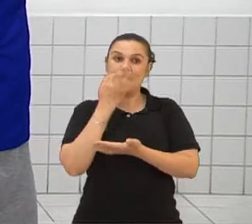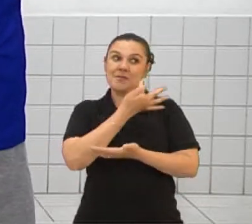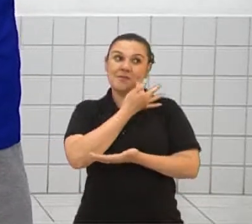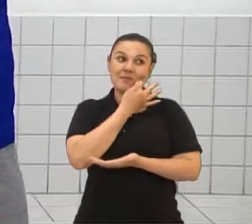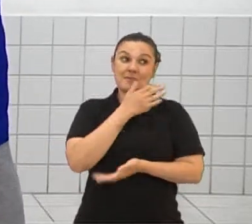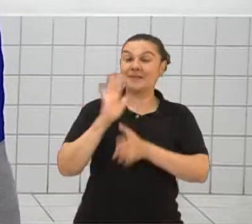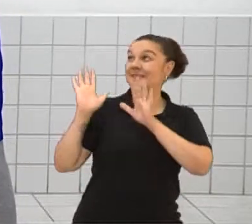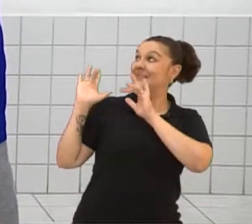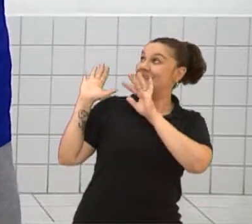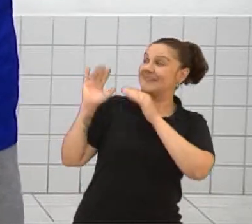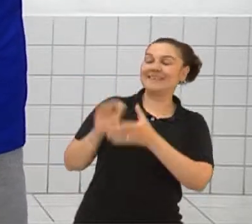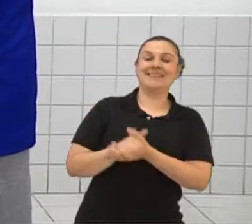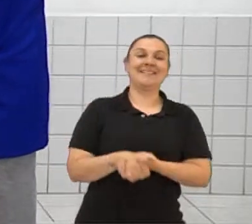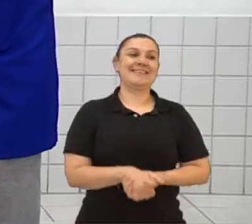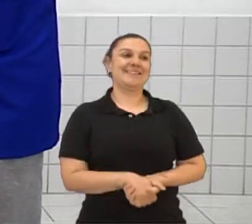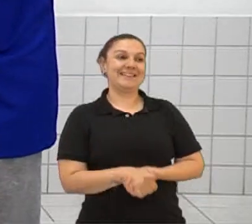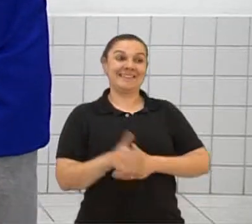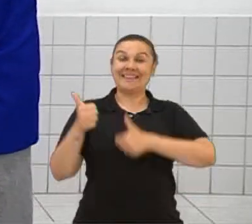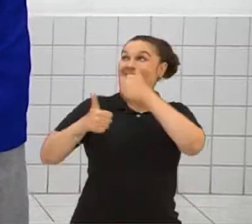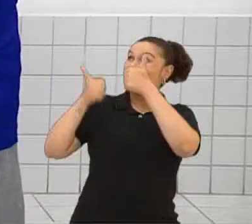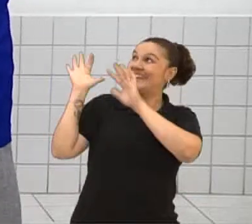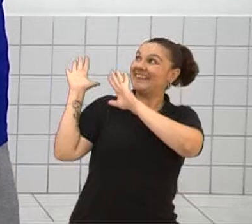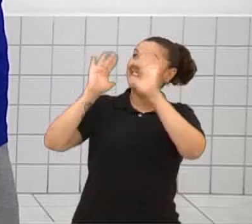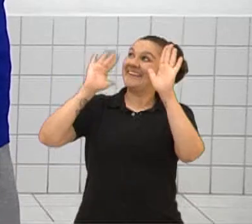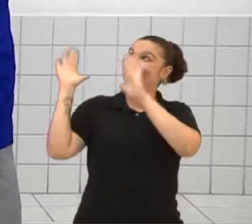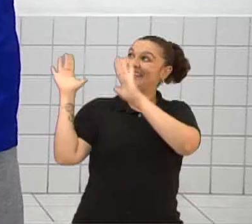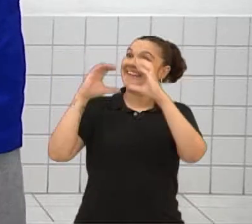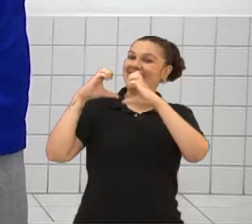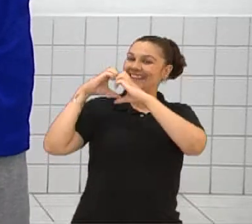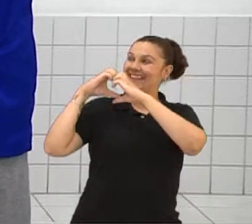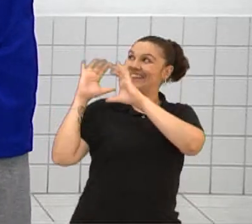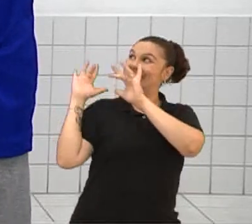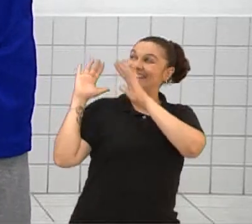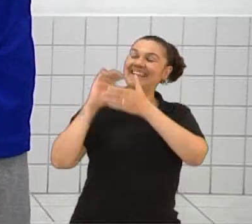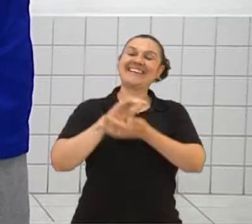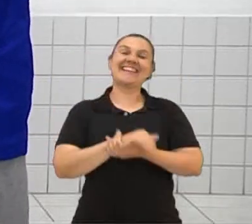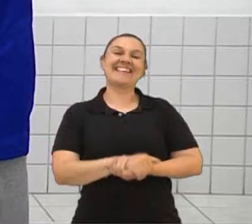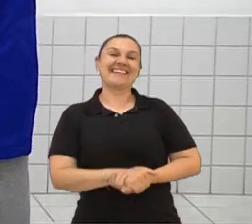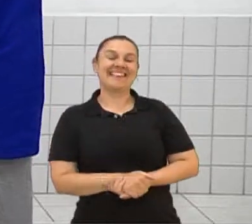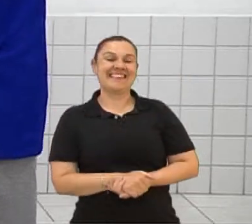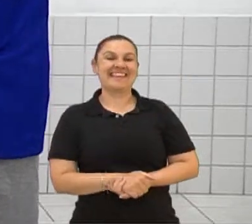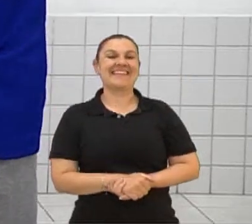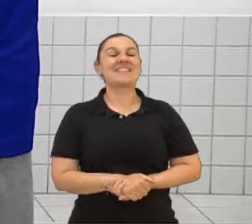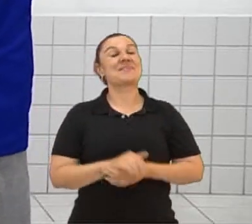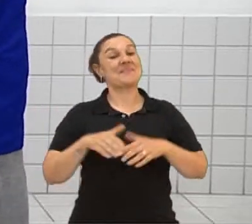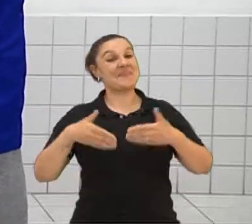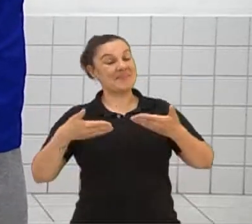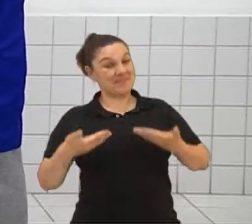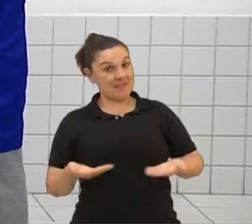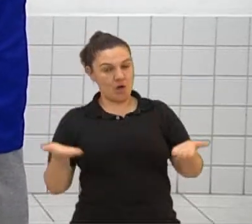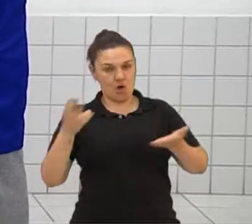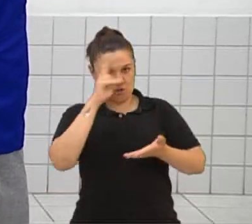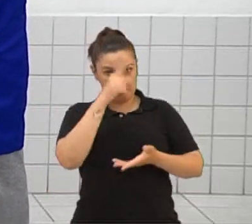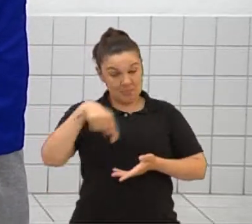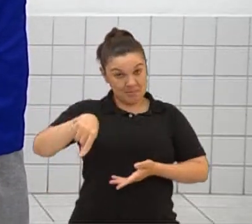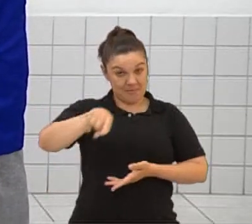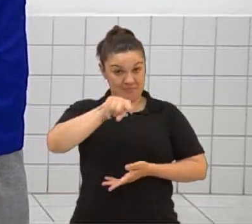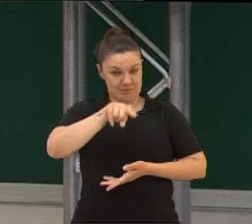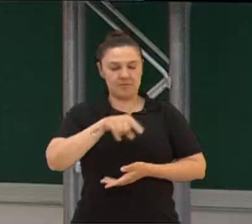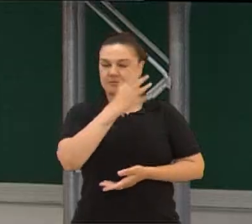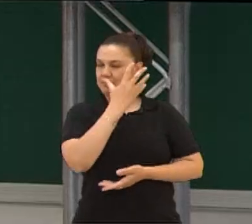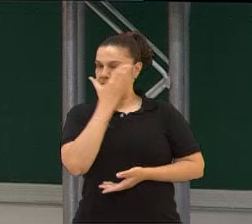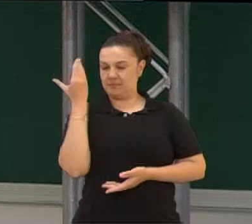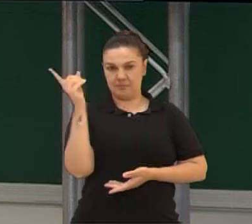Fran, nossa intérprete de Libras. Olá, Fran, tudo bem? Olá, Fran! Beleza! Lembrando vocês,